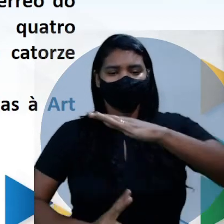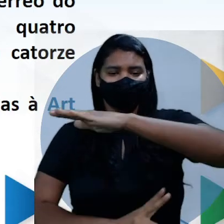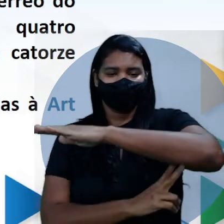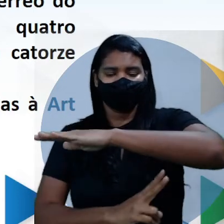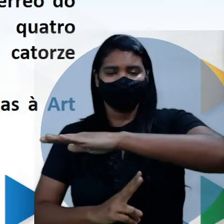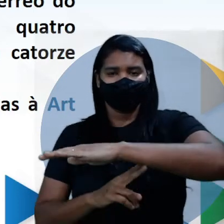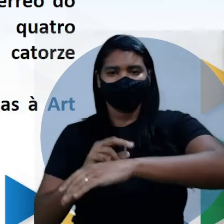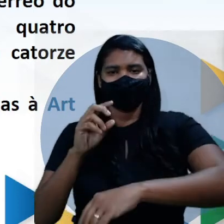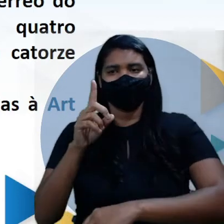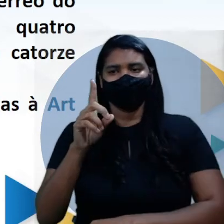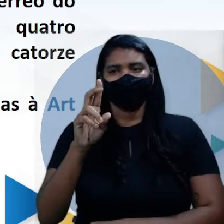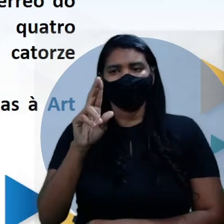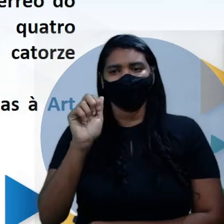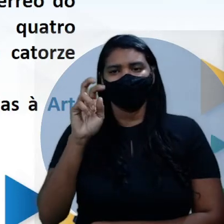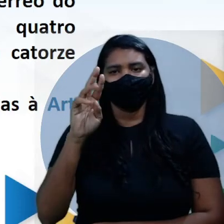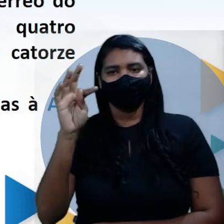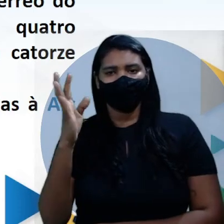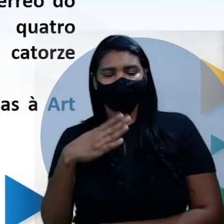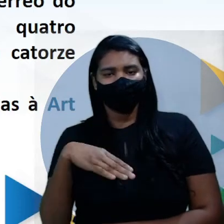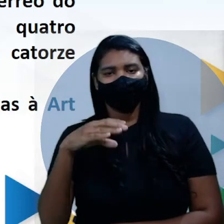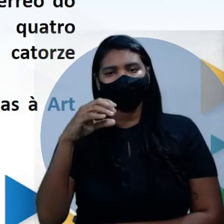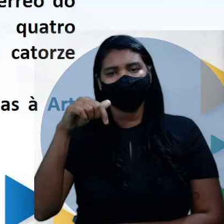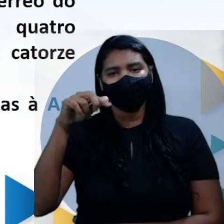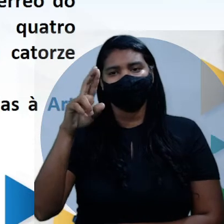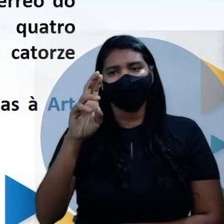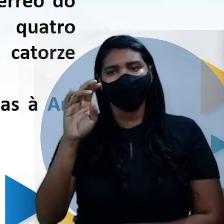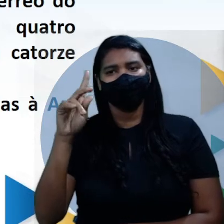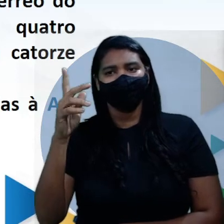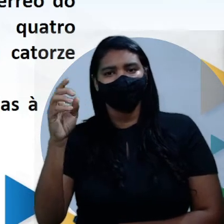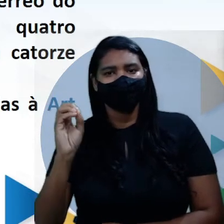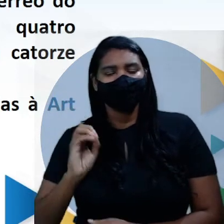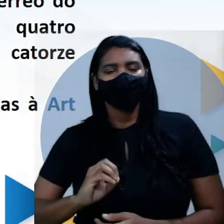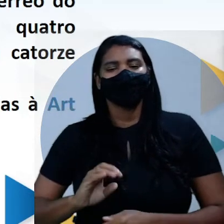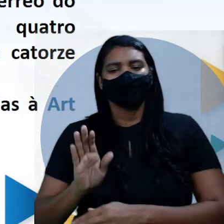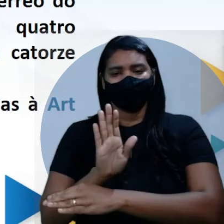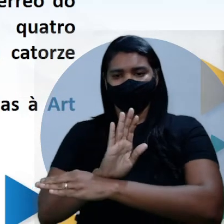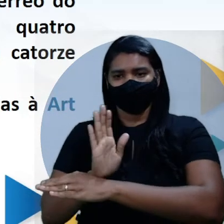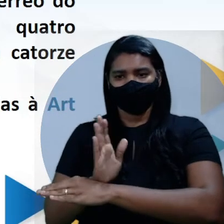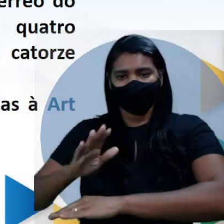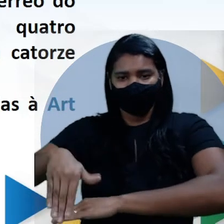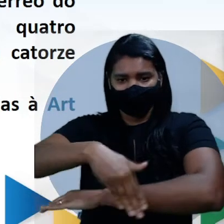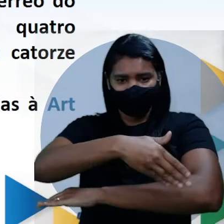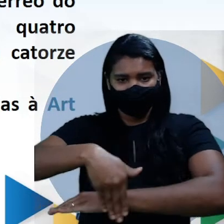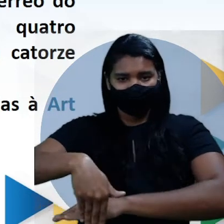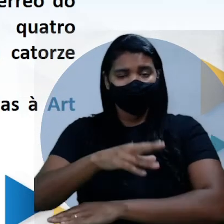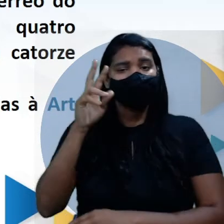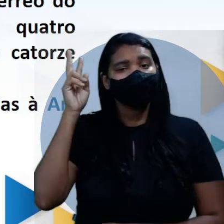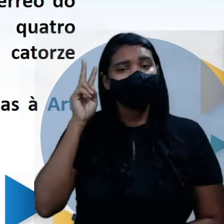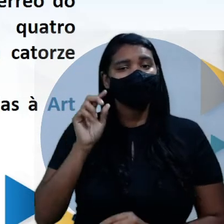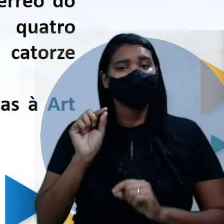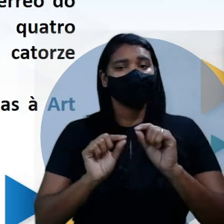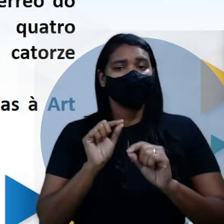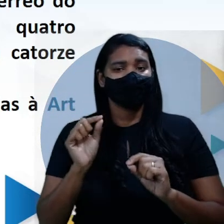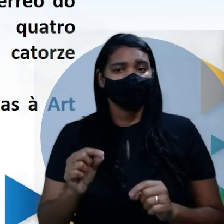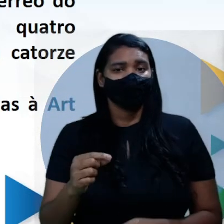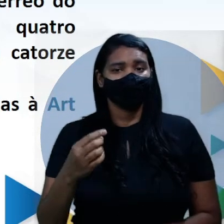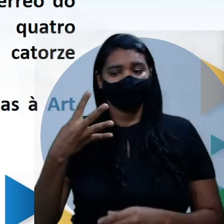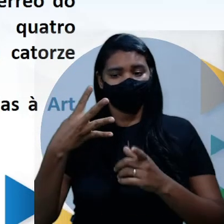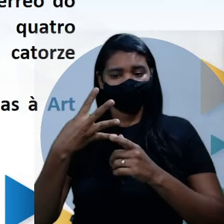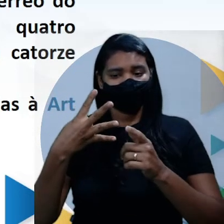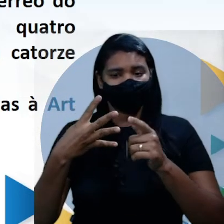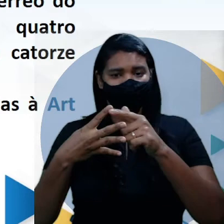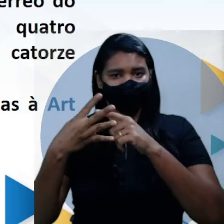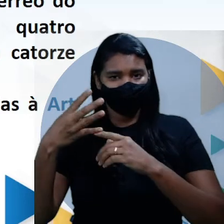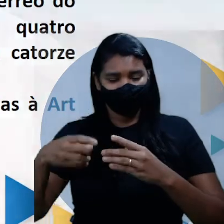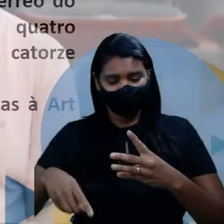Duarte Coelho, né? Próximo à Rua da Aurora. É um cinema de rua, encontra-se no térreo do edifício Duarte Coelho. Lembrando que ele pega 4